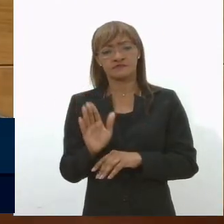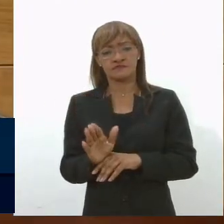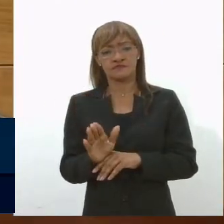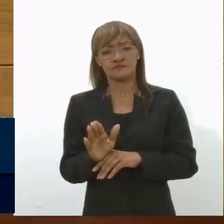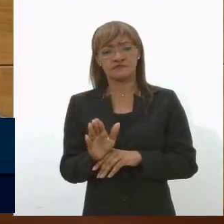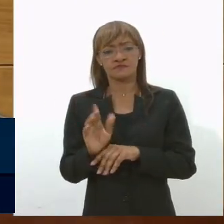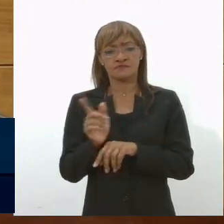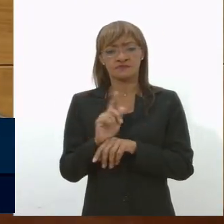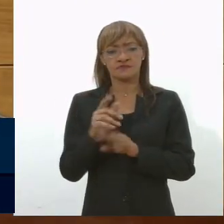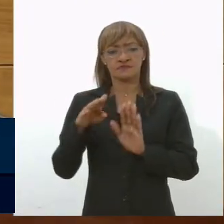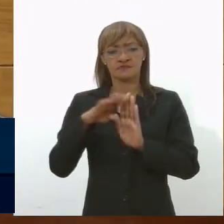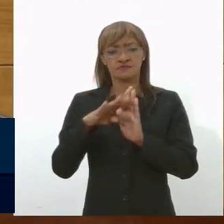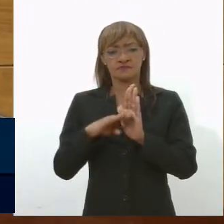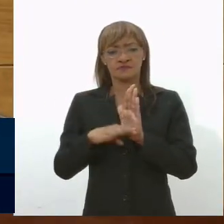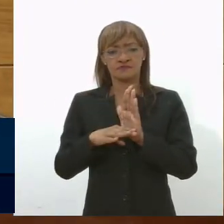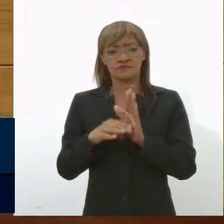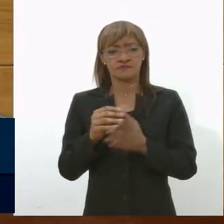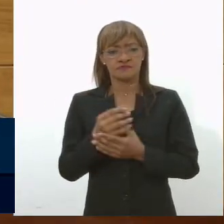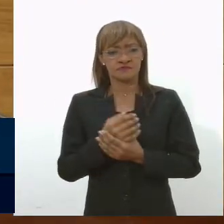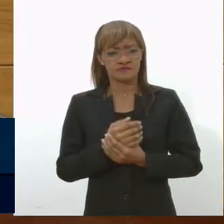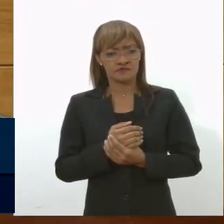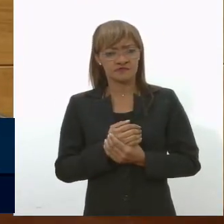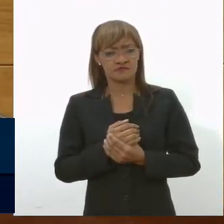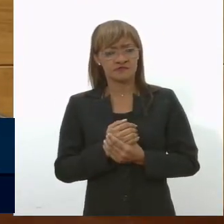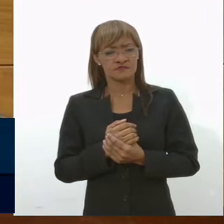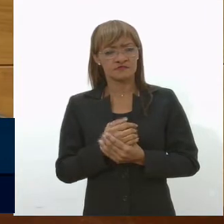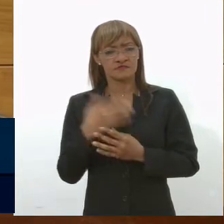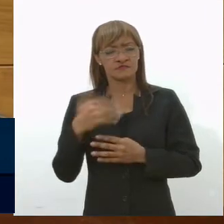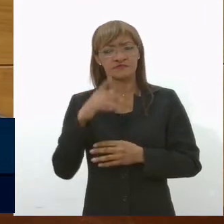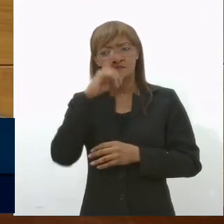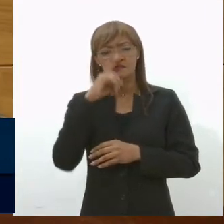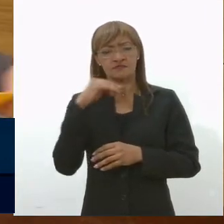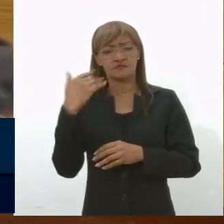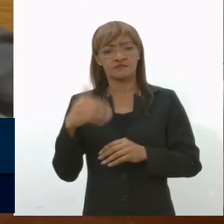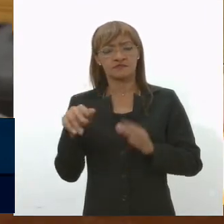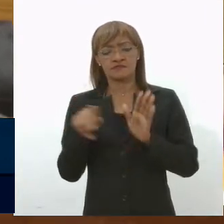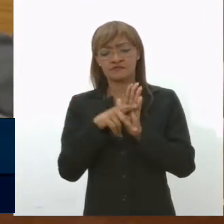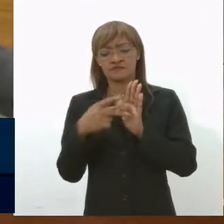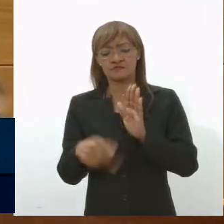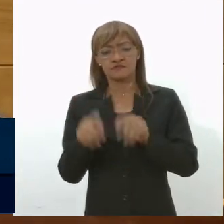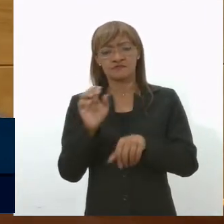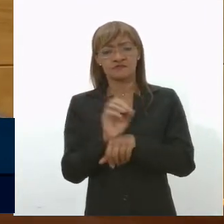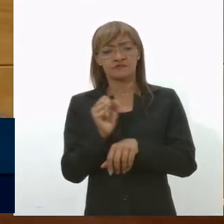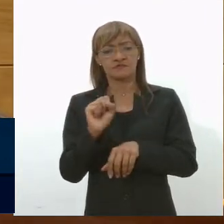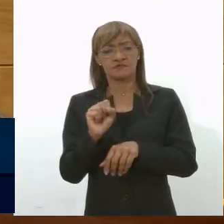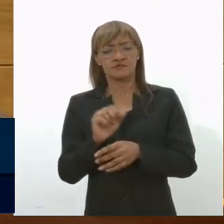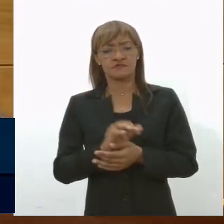de proteção contra riscos patrimoniais no Estado de Sergipe.